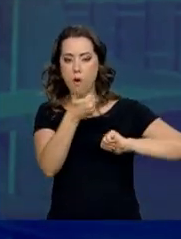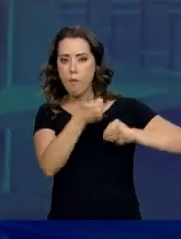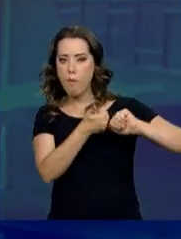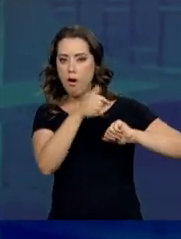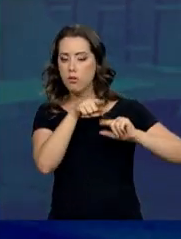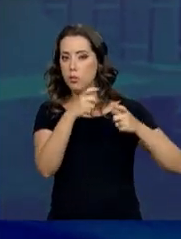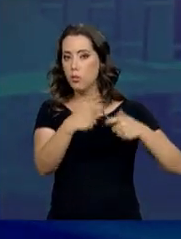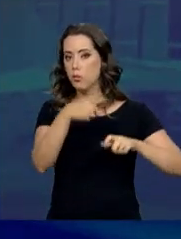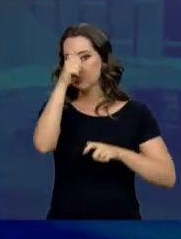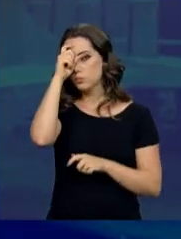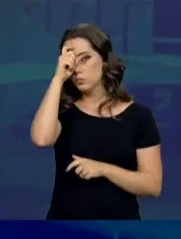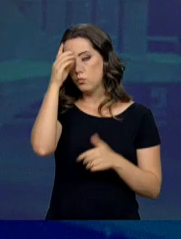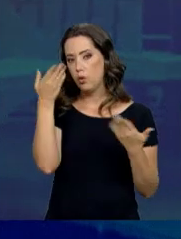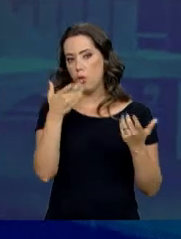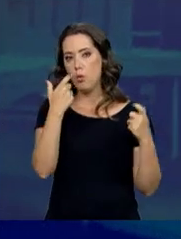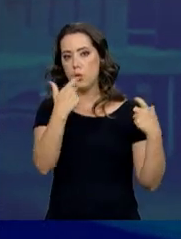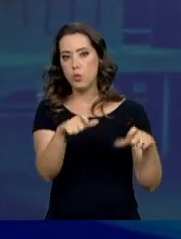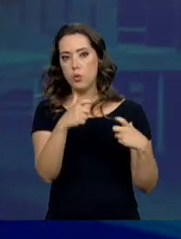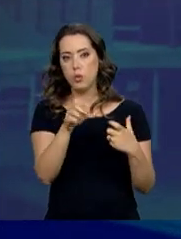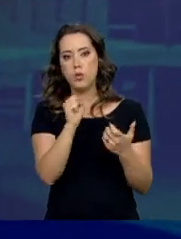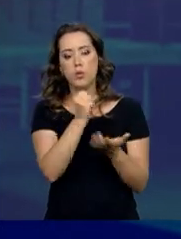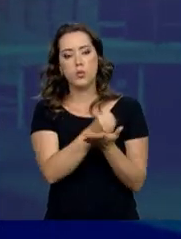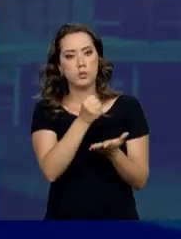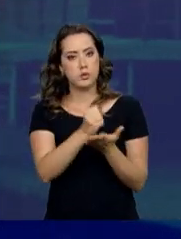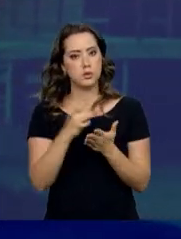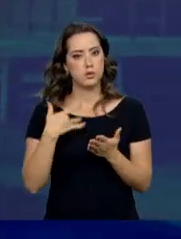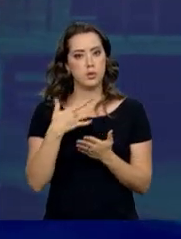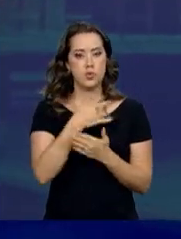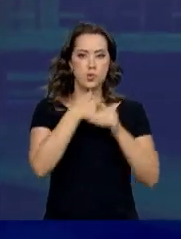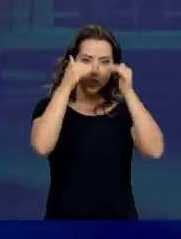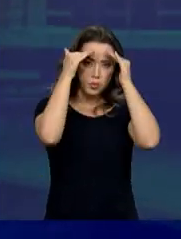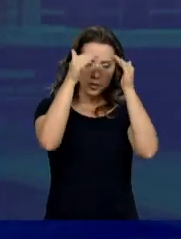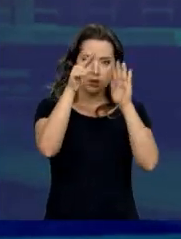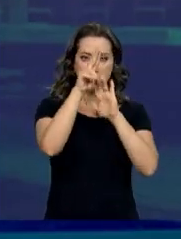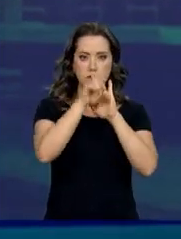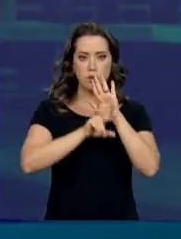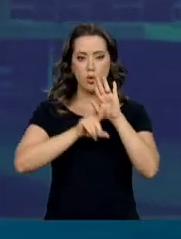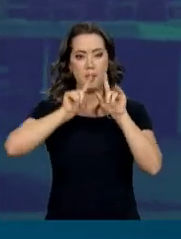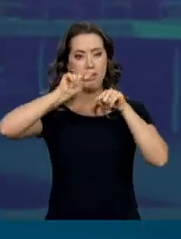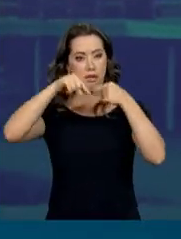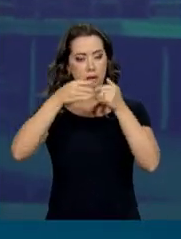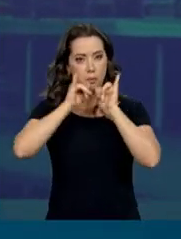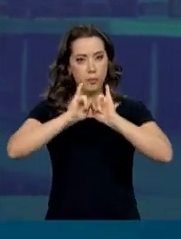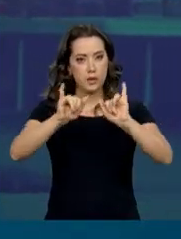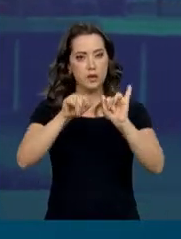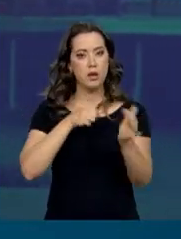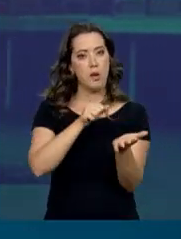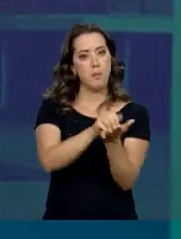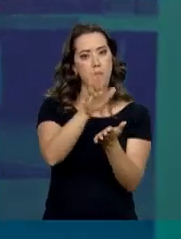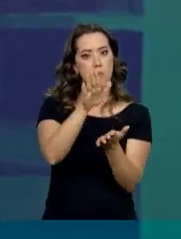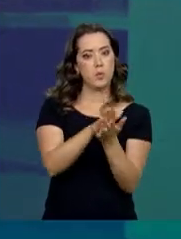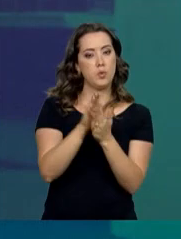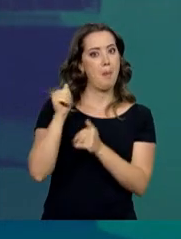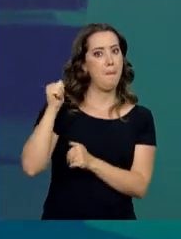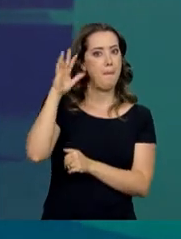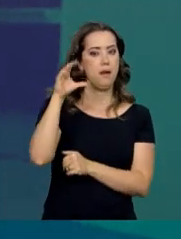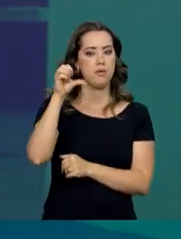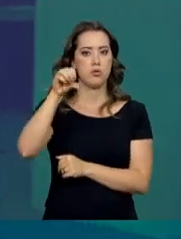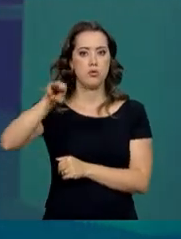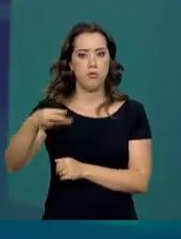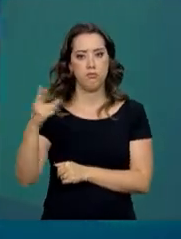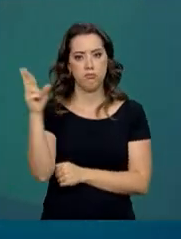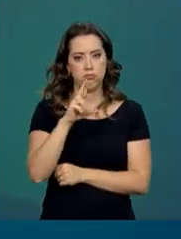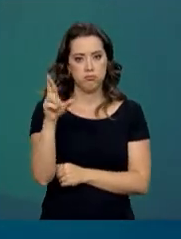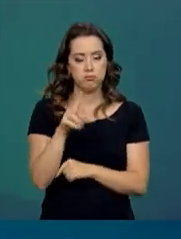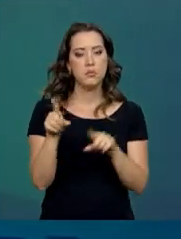conhecimento hospitalar ou o plano de saúde que descumprirem a norma após a publicação estará sujeito à multa superior a 9 milhões de